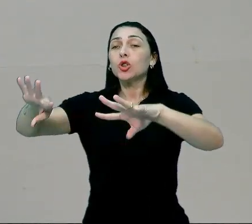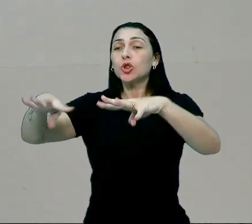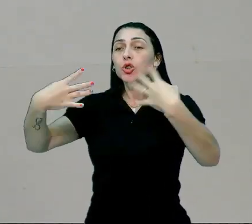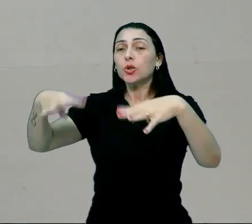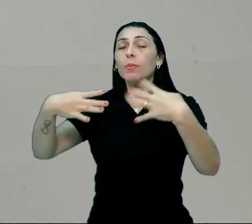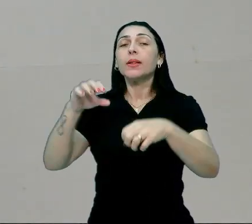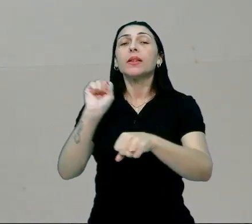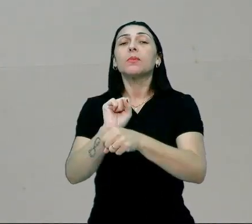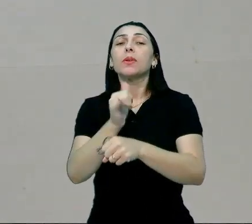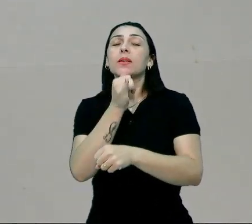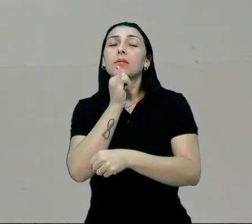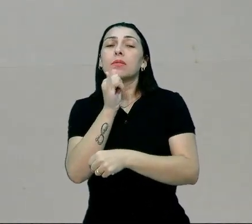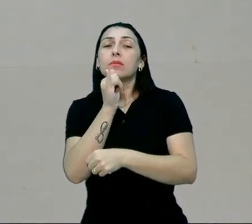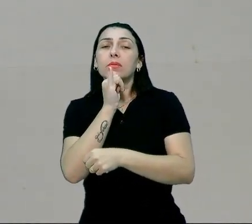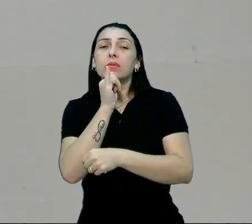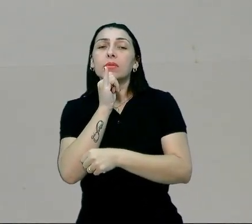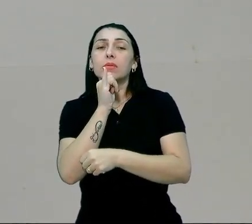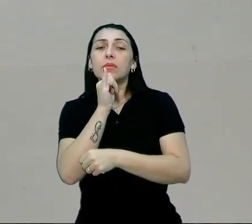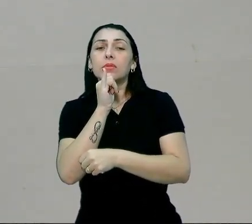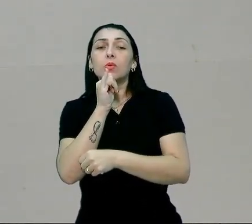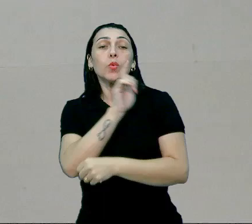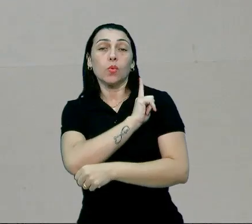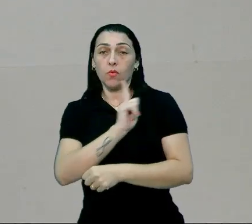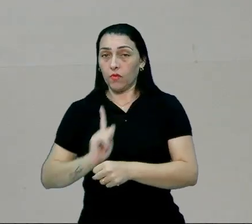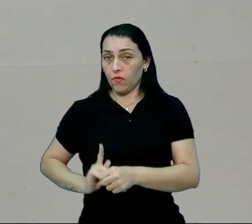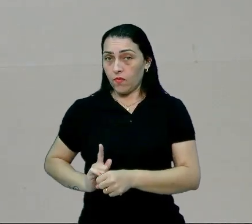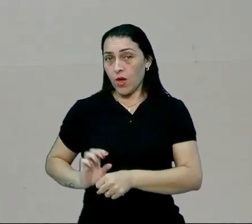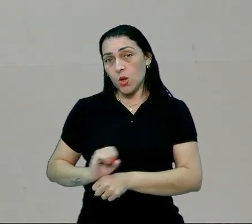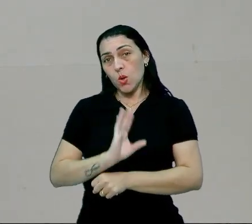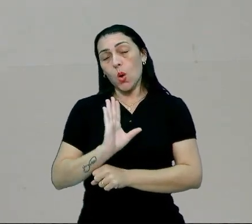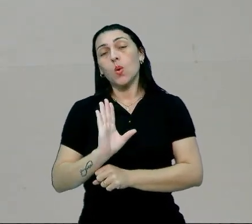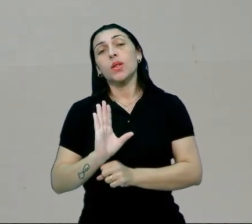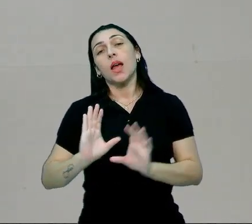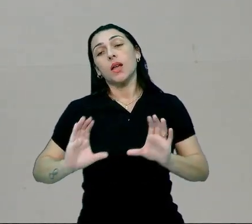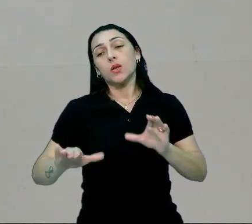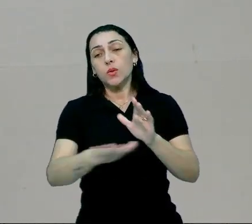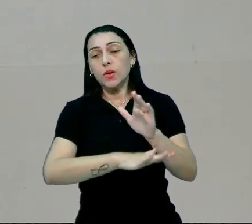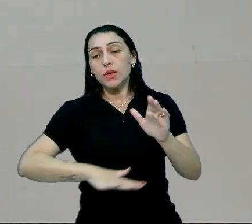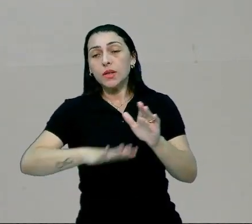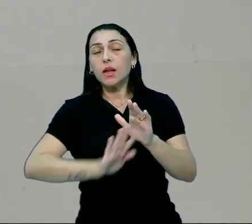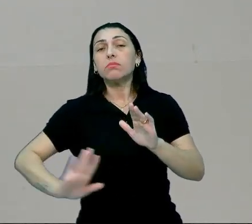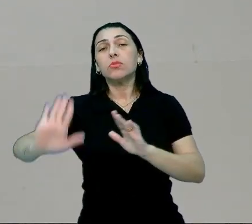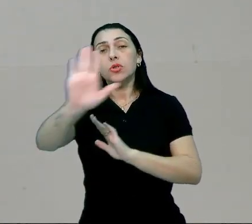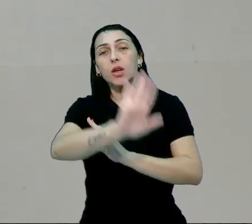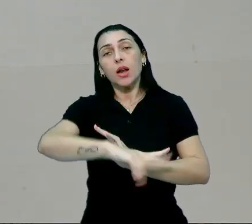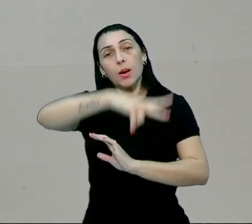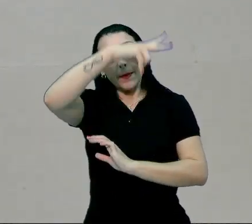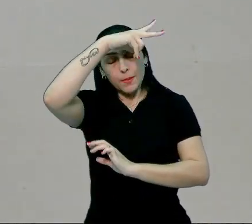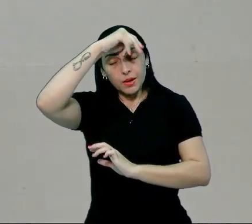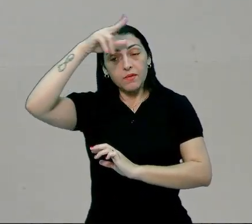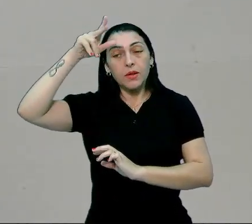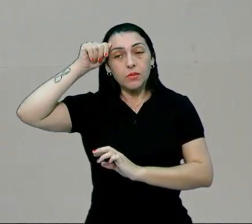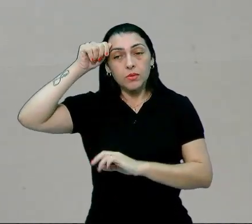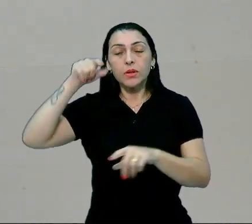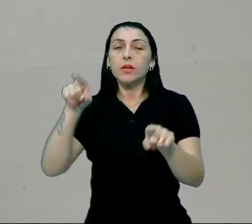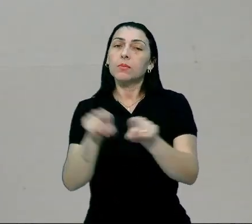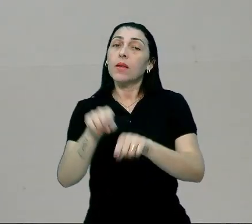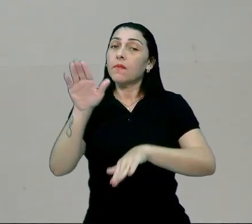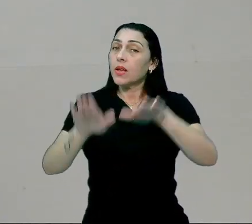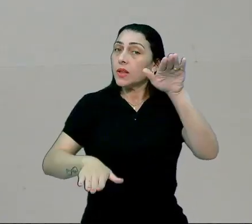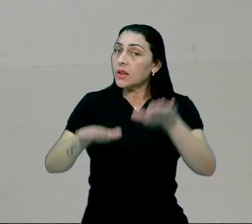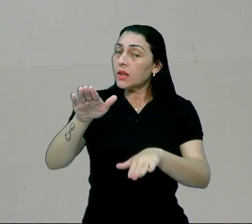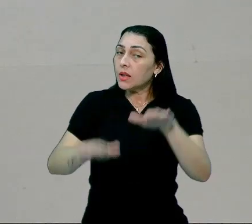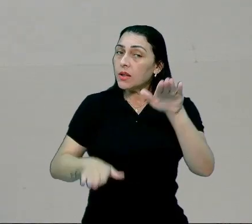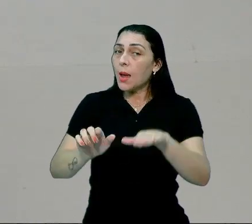atenção por exemplo, do governo, da sociedade de um modo geral, da prefeitura,